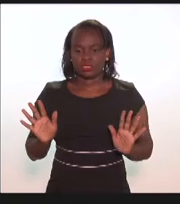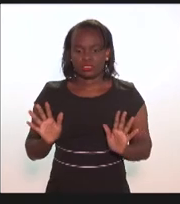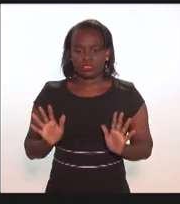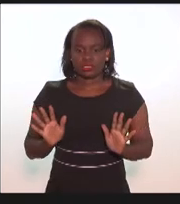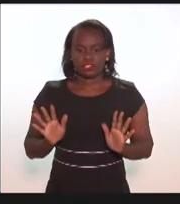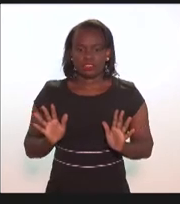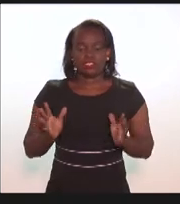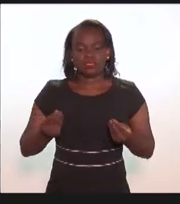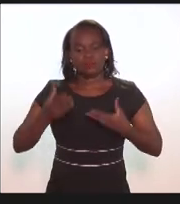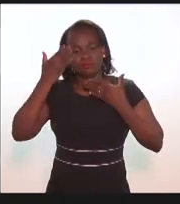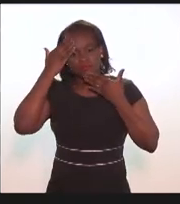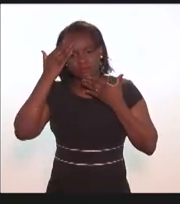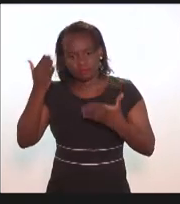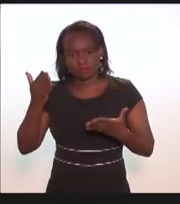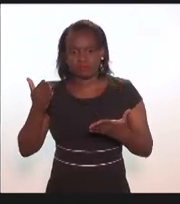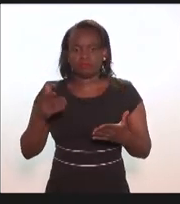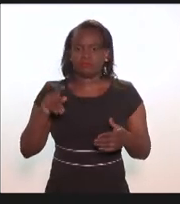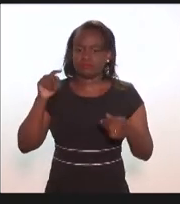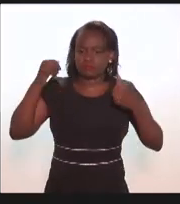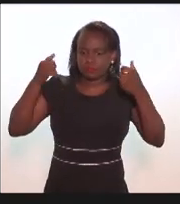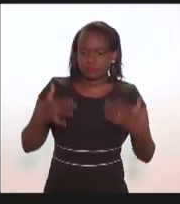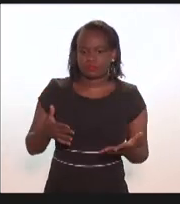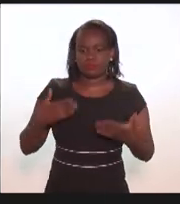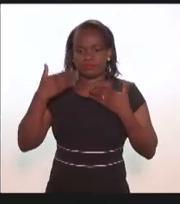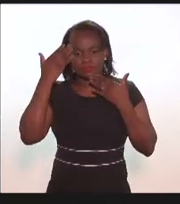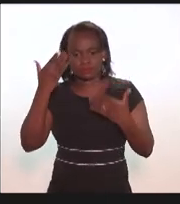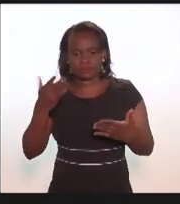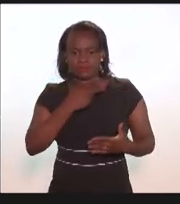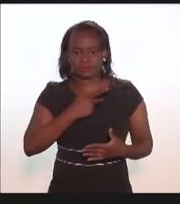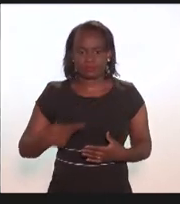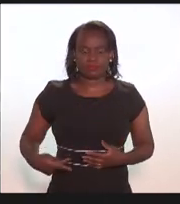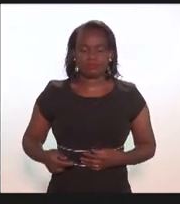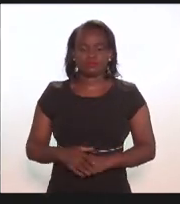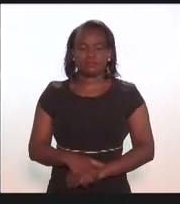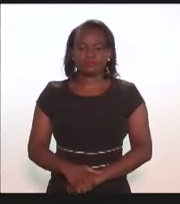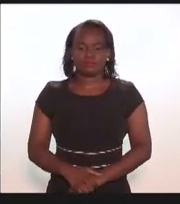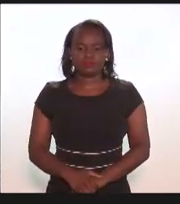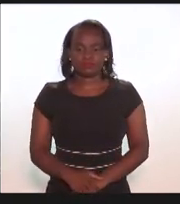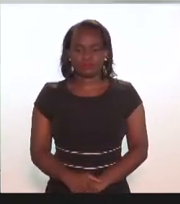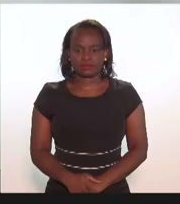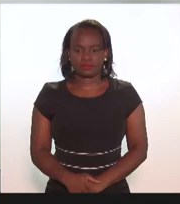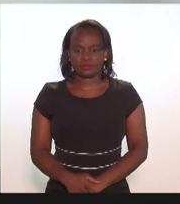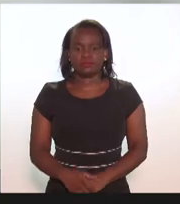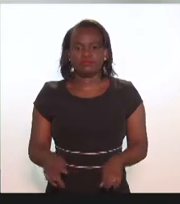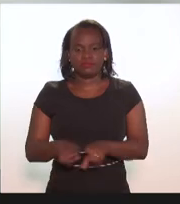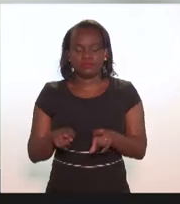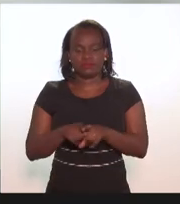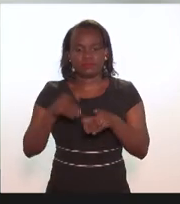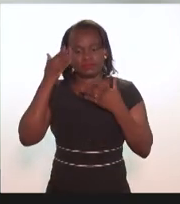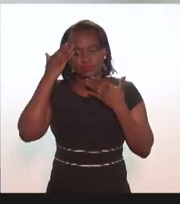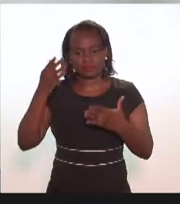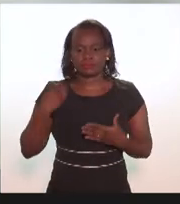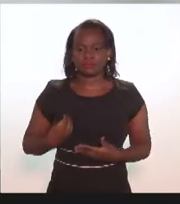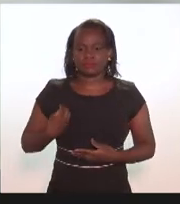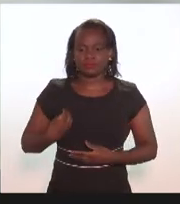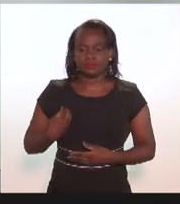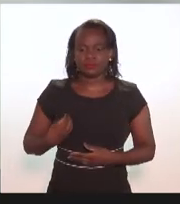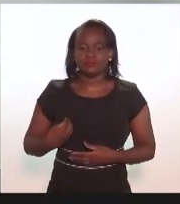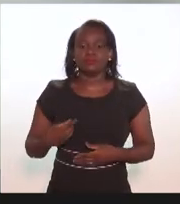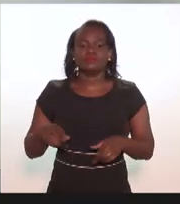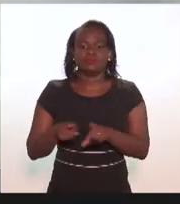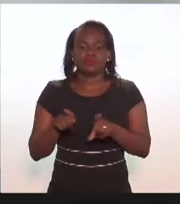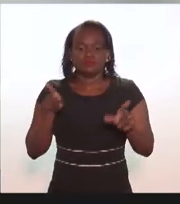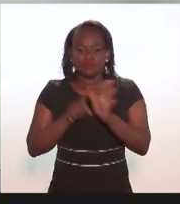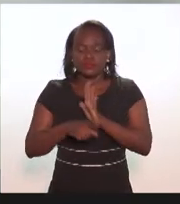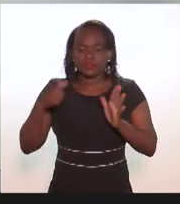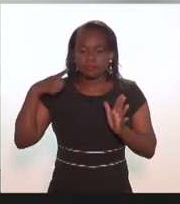de um agradecimento e um apontamento. Obrigado, presidente. Eu agradeço a sua participação. Eu pergunto se